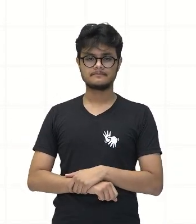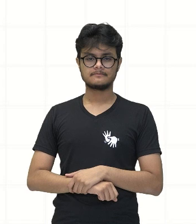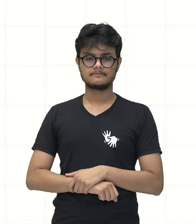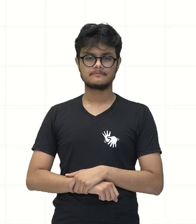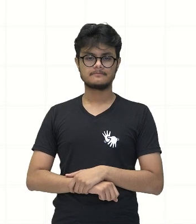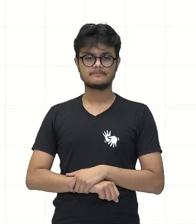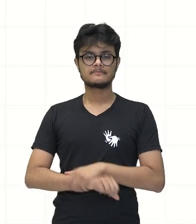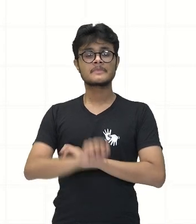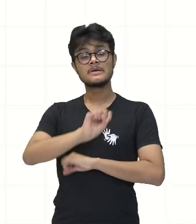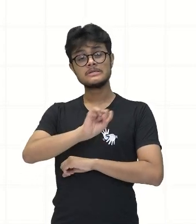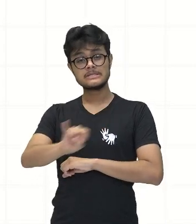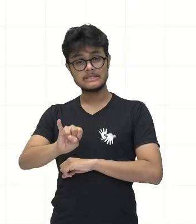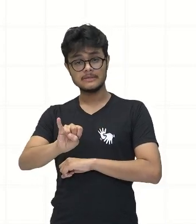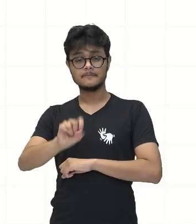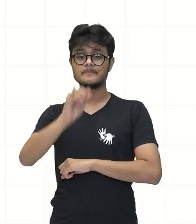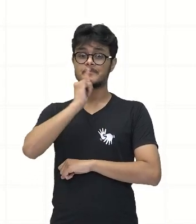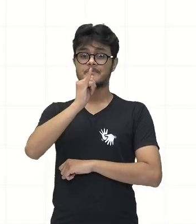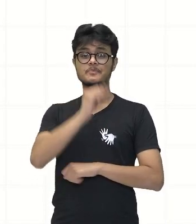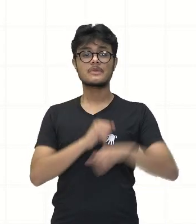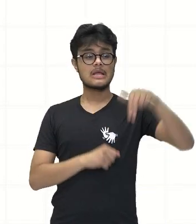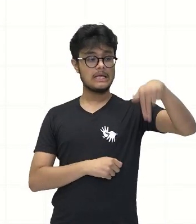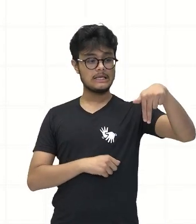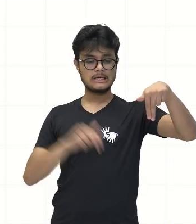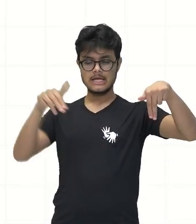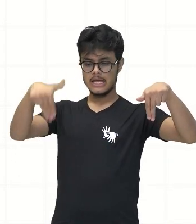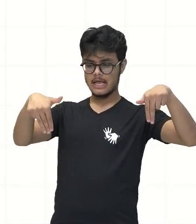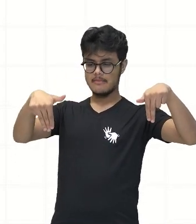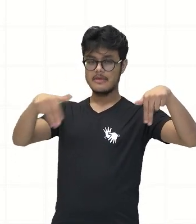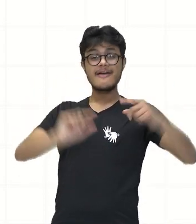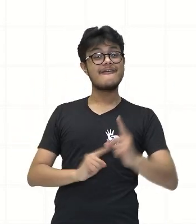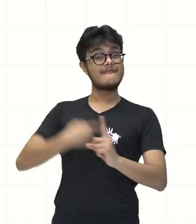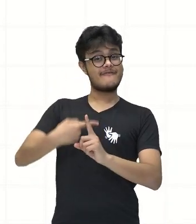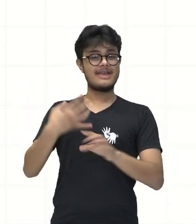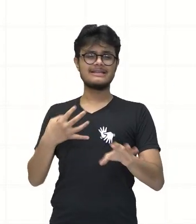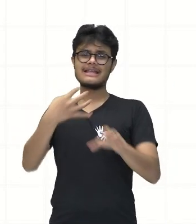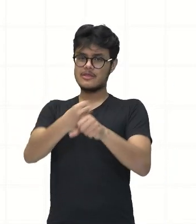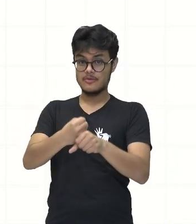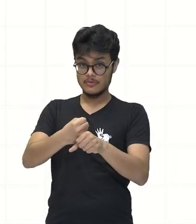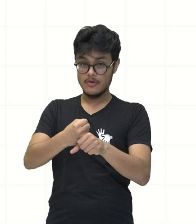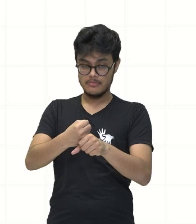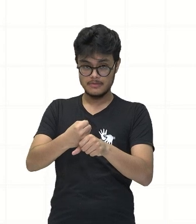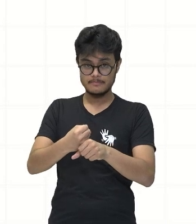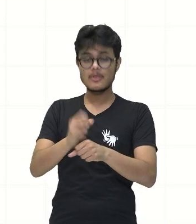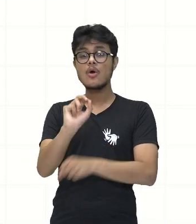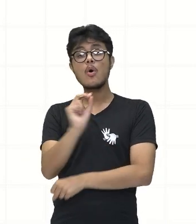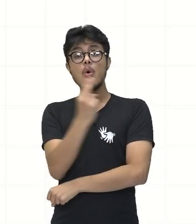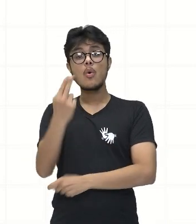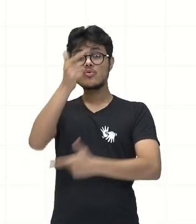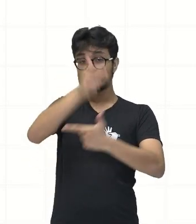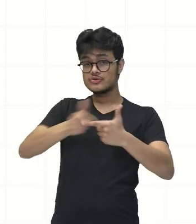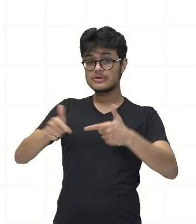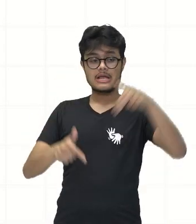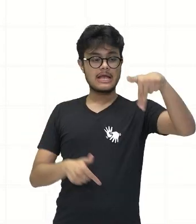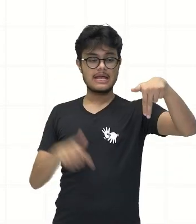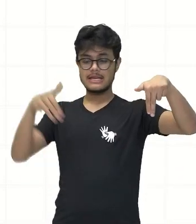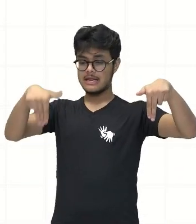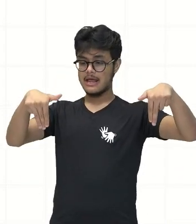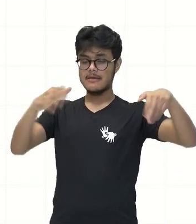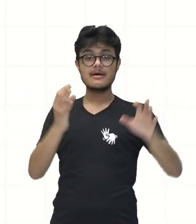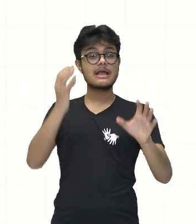quando multiplicamos ou dividimos o índice do radical e o expoente do radicando pelo mesmo